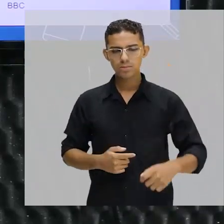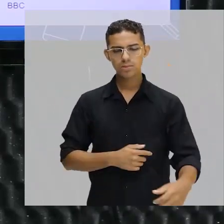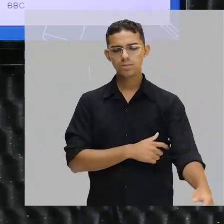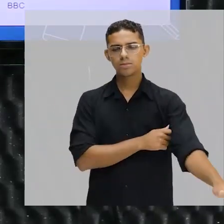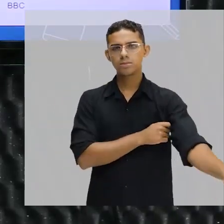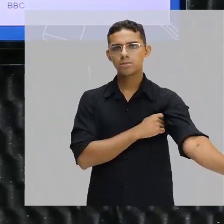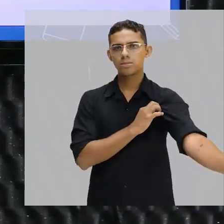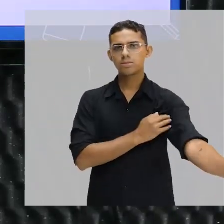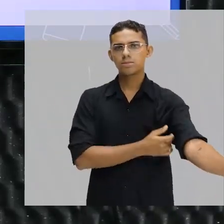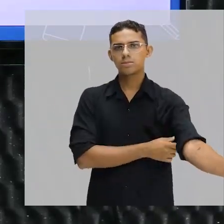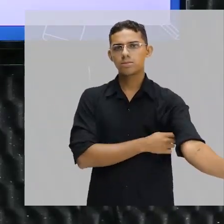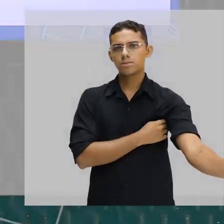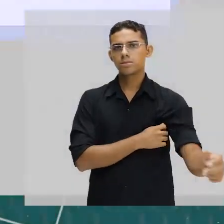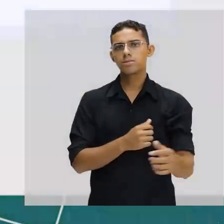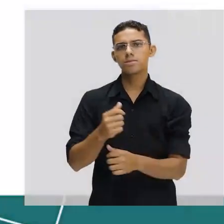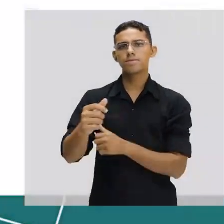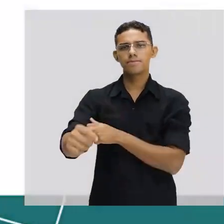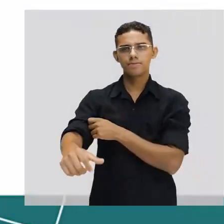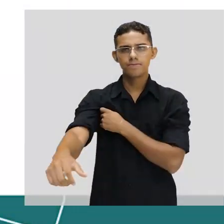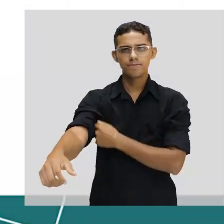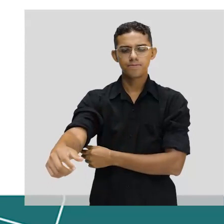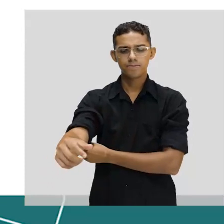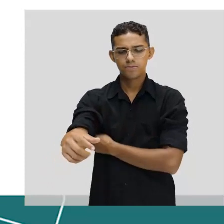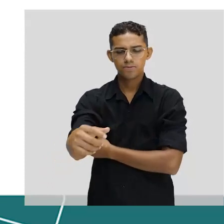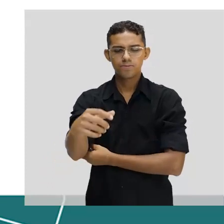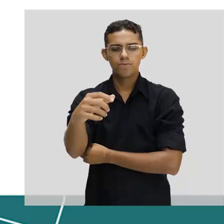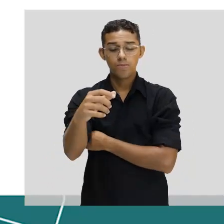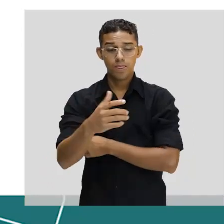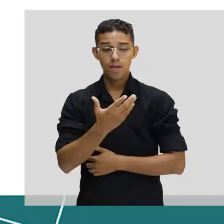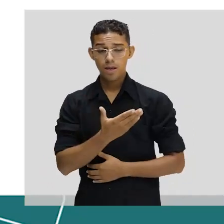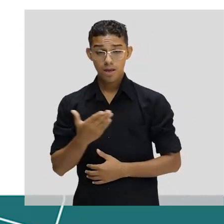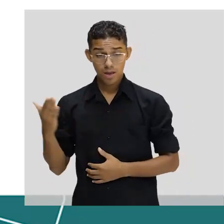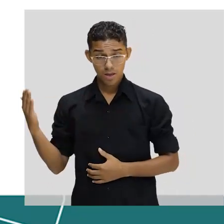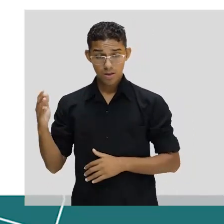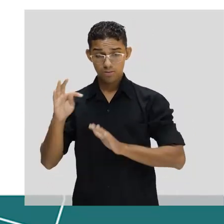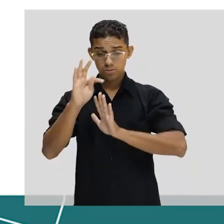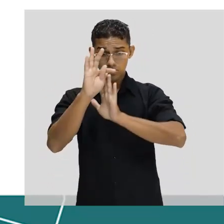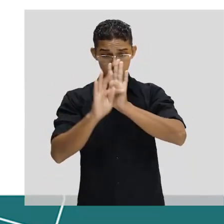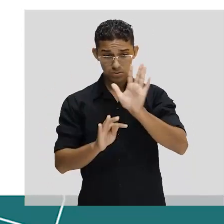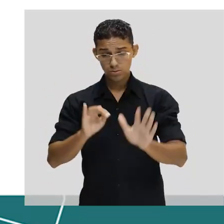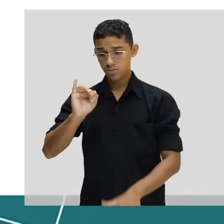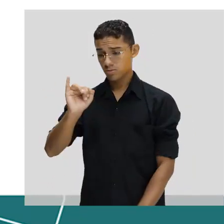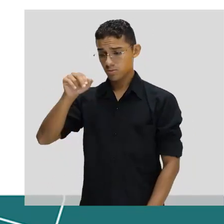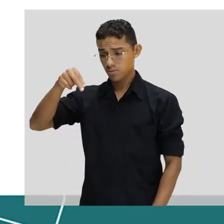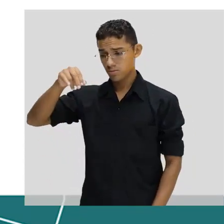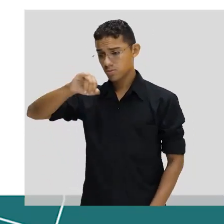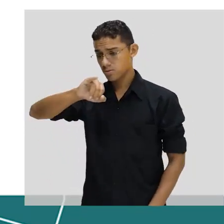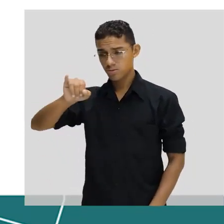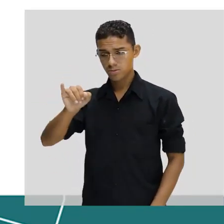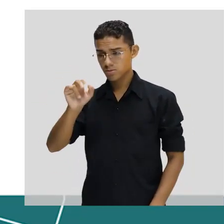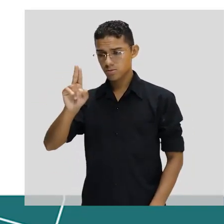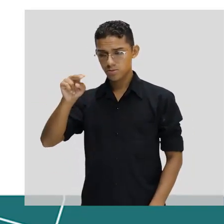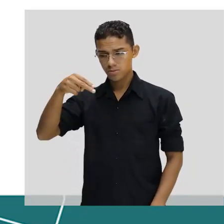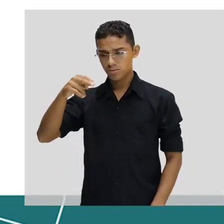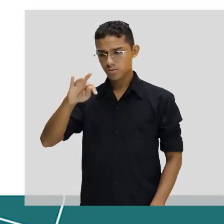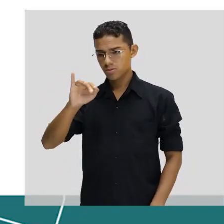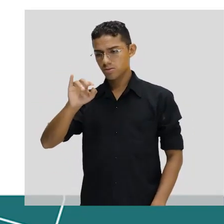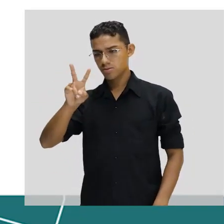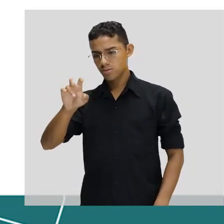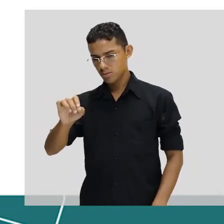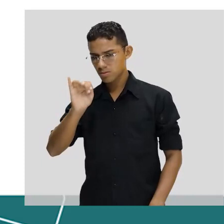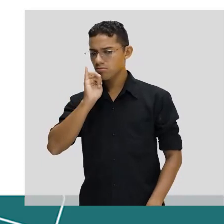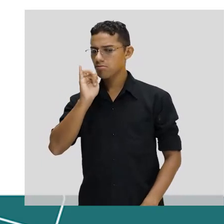certo? O texto injuntivo. O texto injuntivo, também chamado de texto